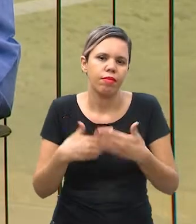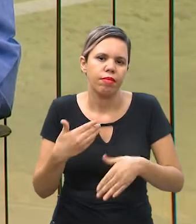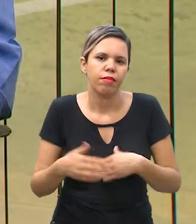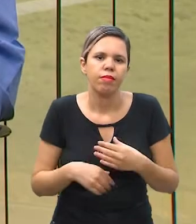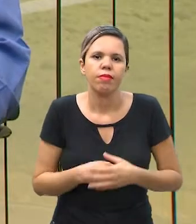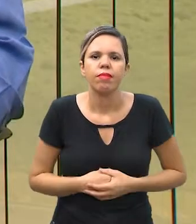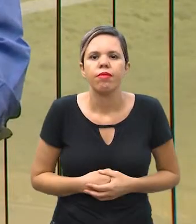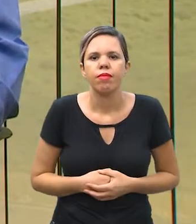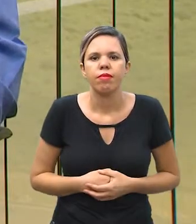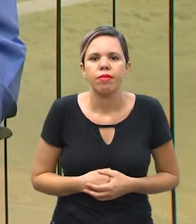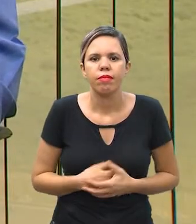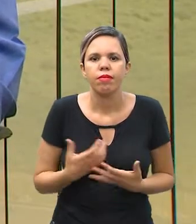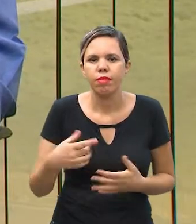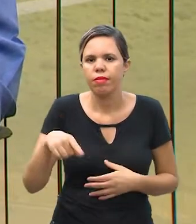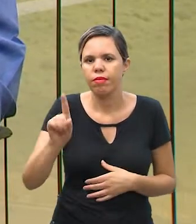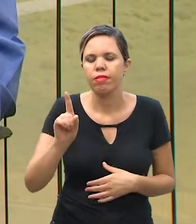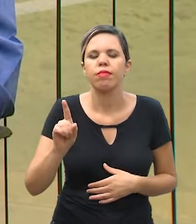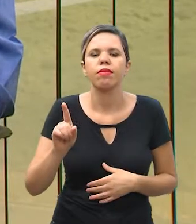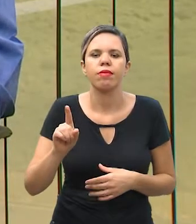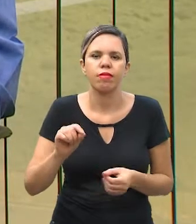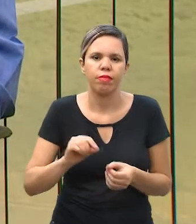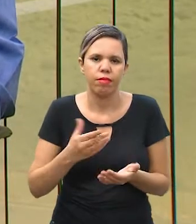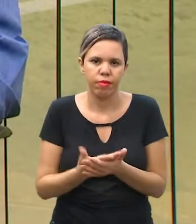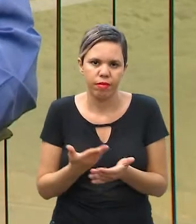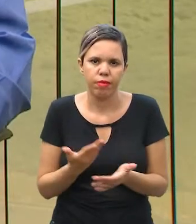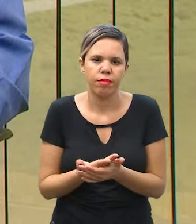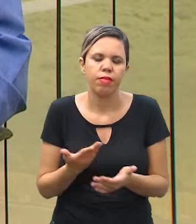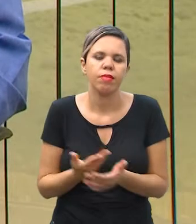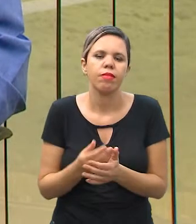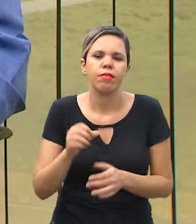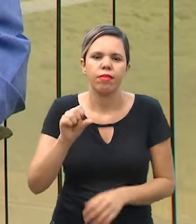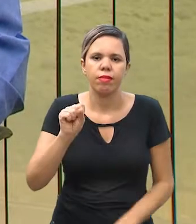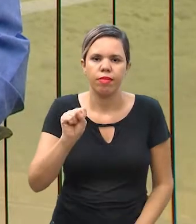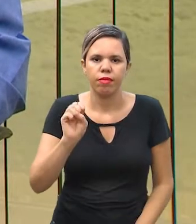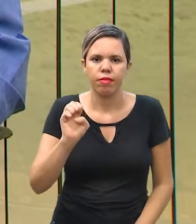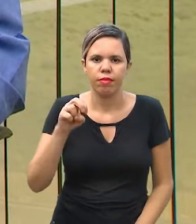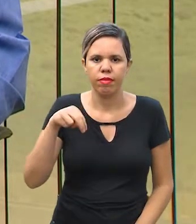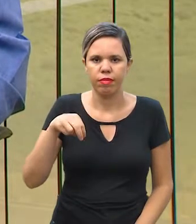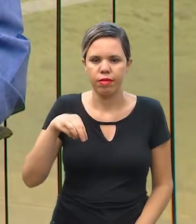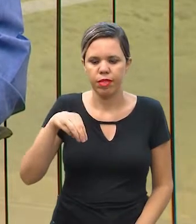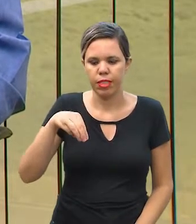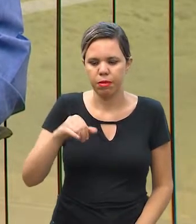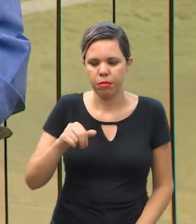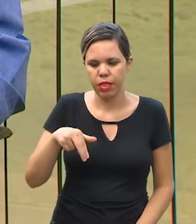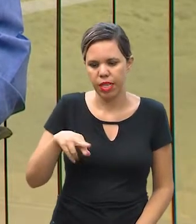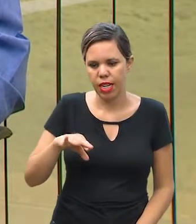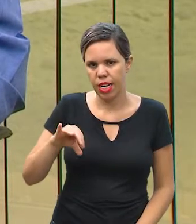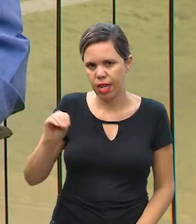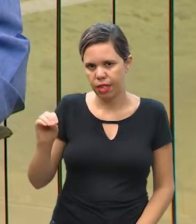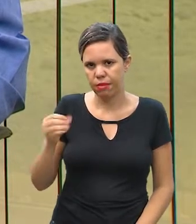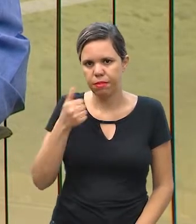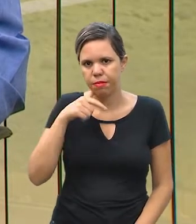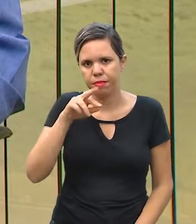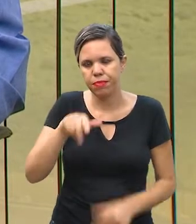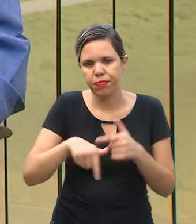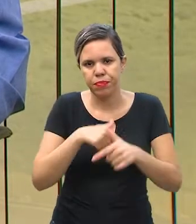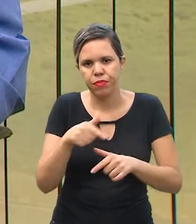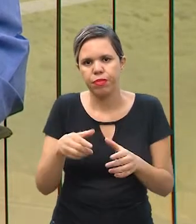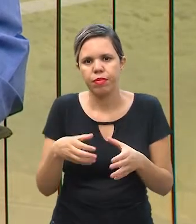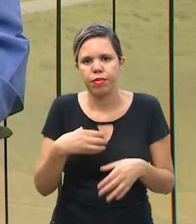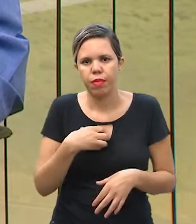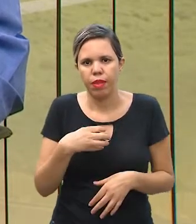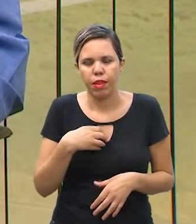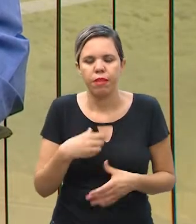quando, então, eu quero ir para o seminário. Era o seminário dos Oblatos de São Francisco de Sales, porque as irmãs que trabalhavam com a gente lá na